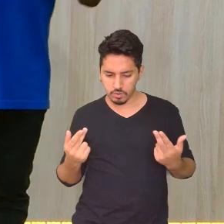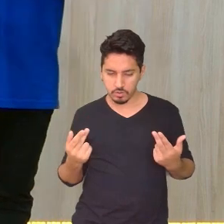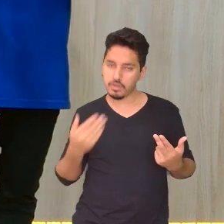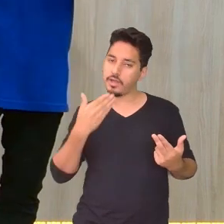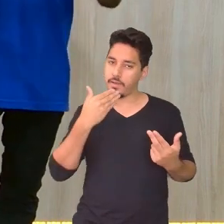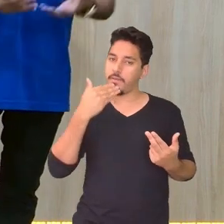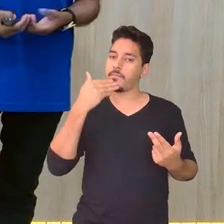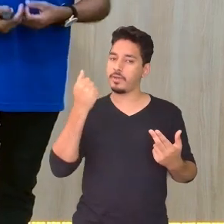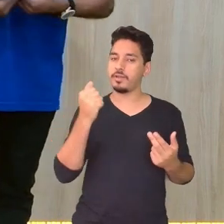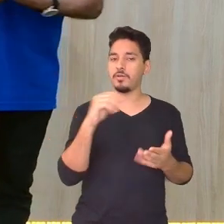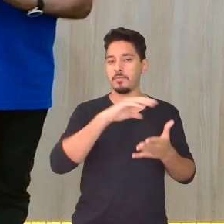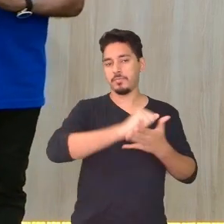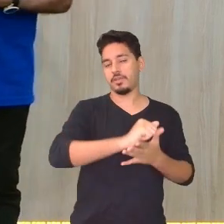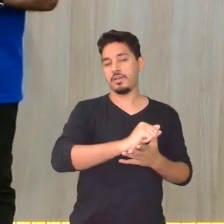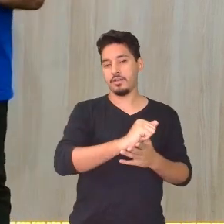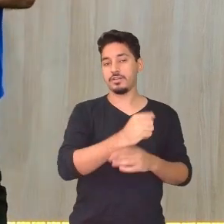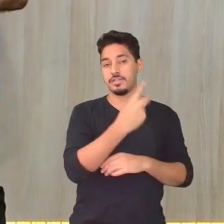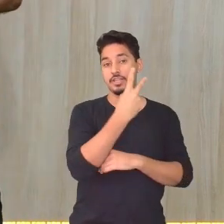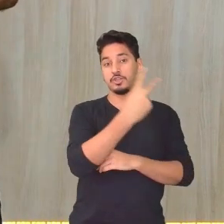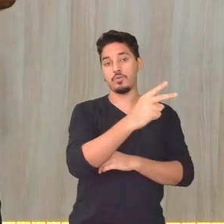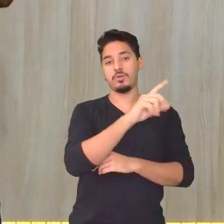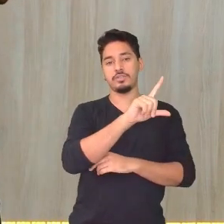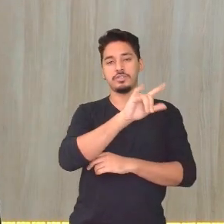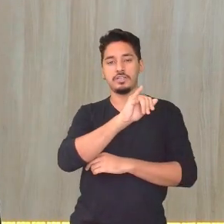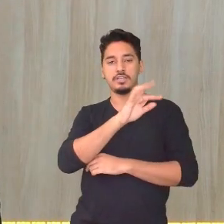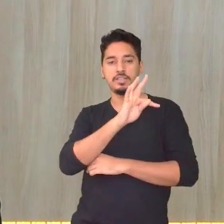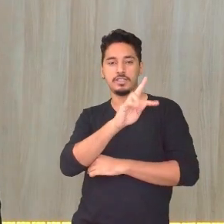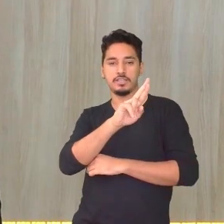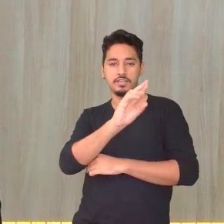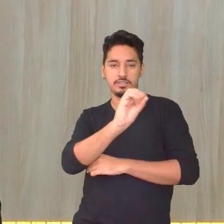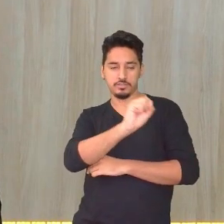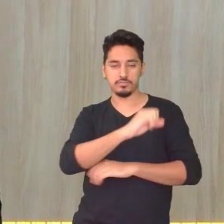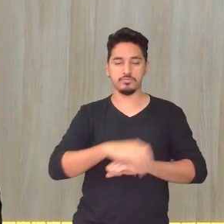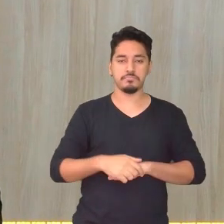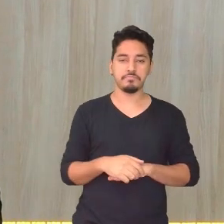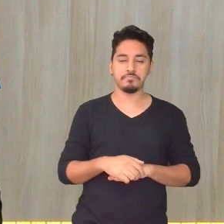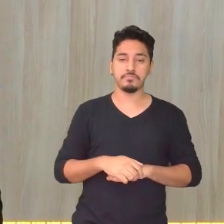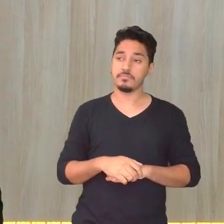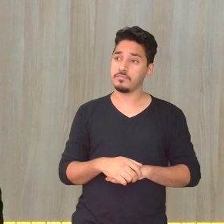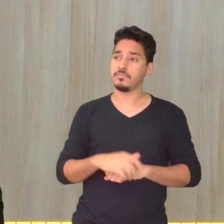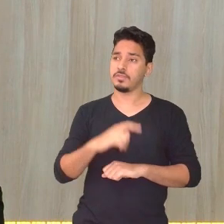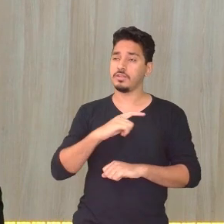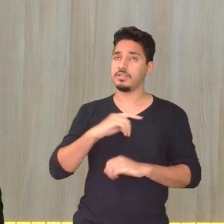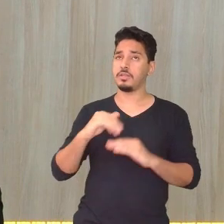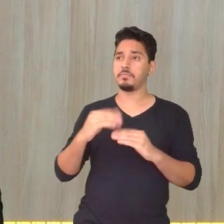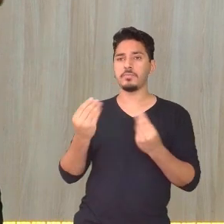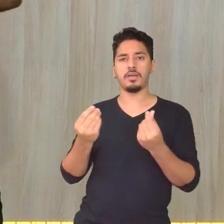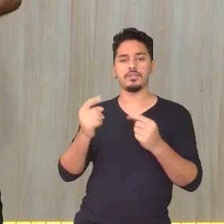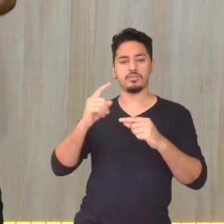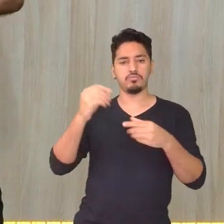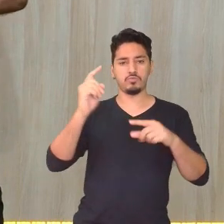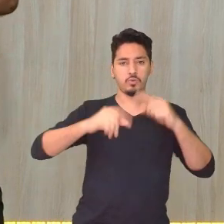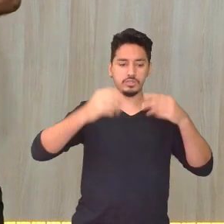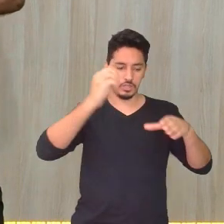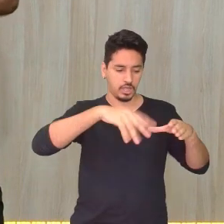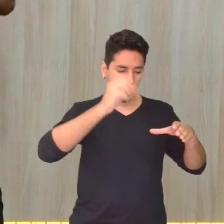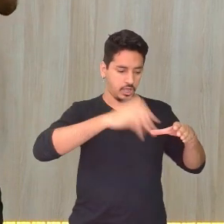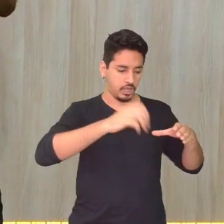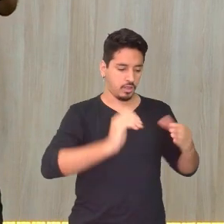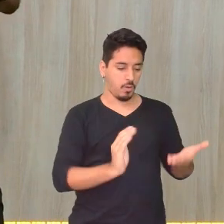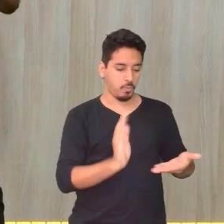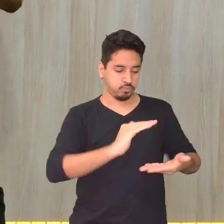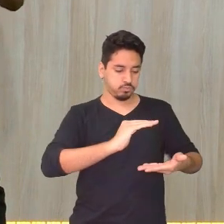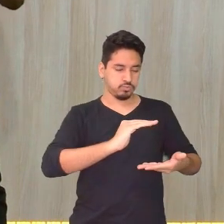Que é melhor você pegar o que tem mais, aí o produto melhor. E que tem mais material lá dentro para poder você usar, né?